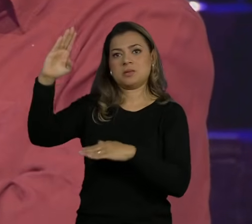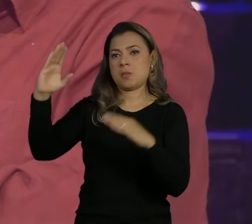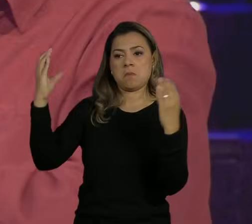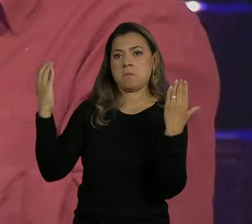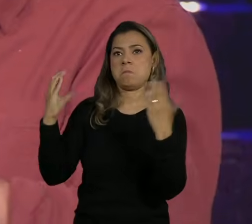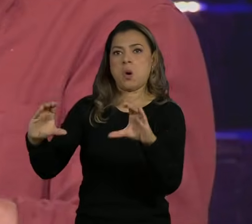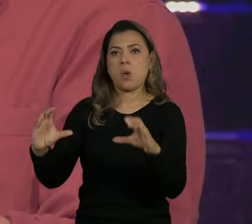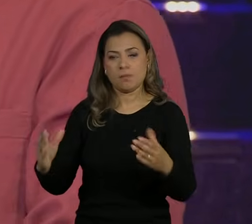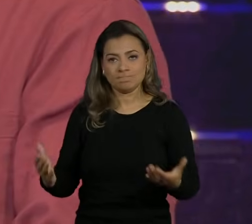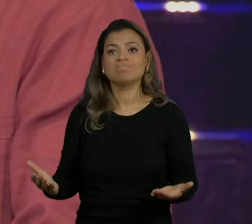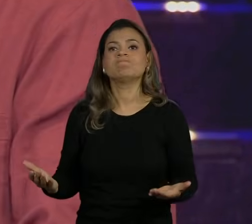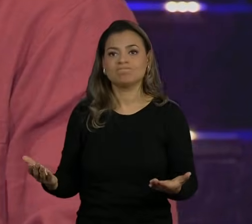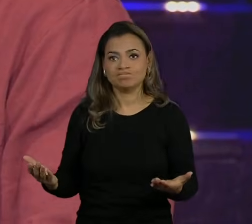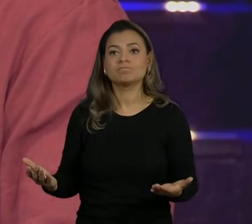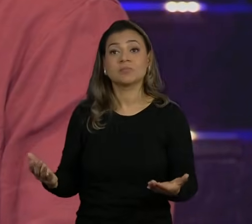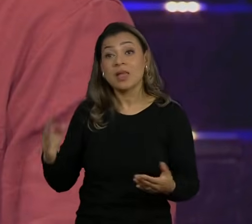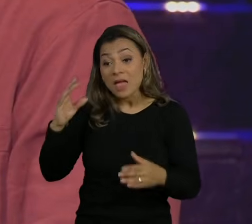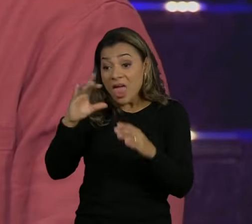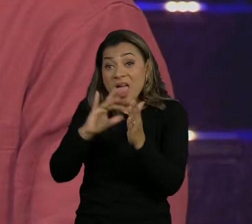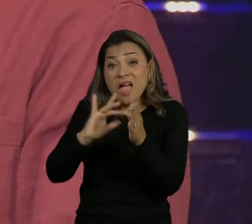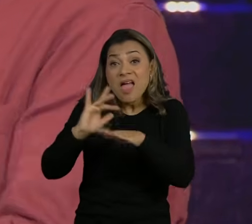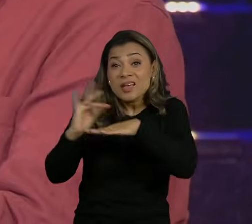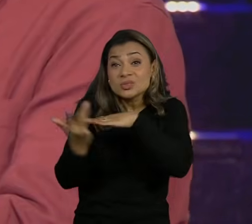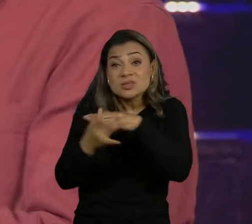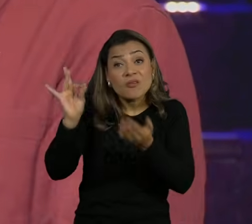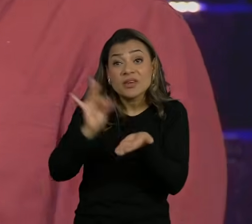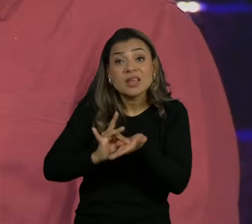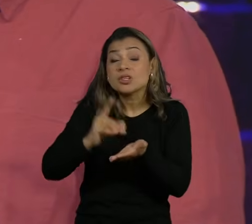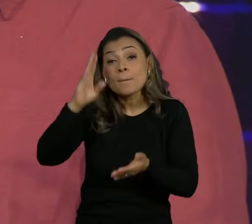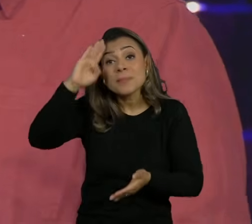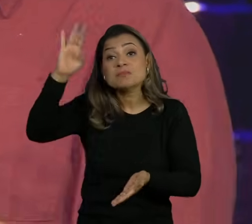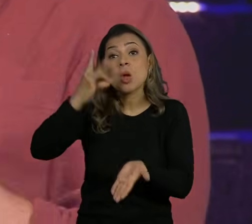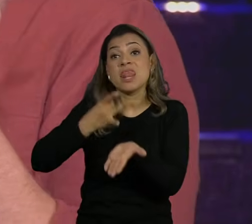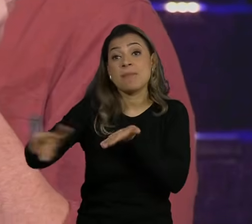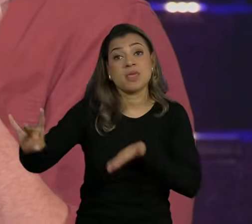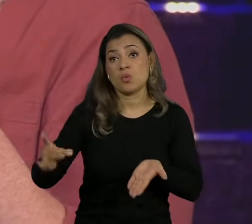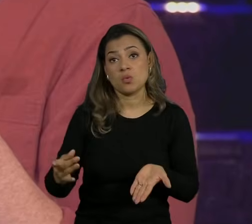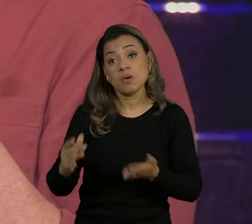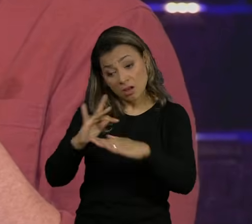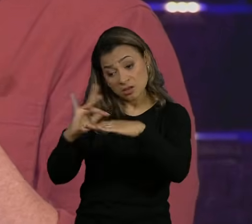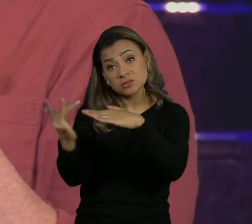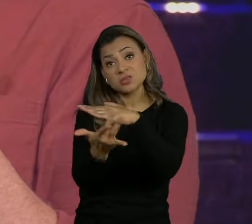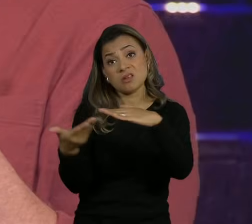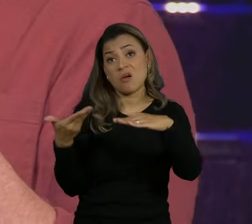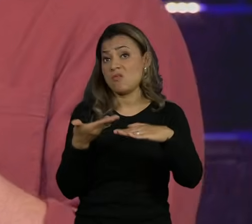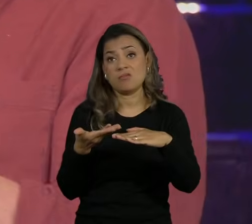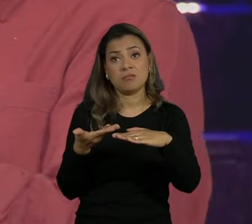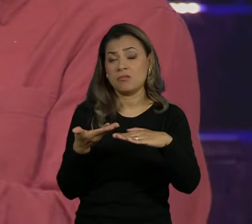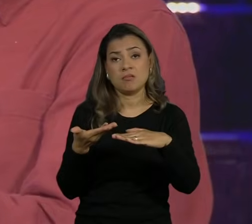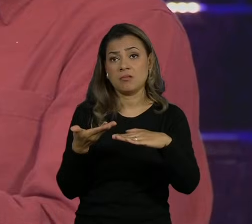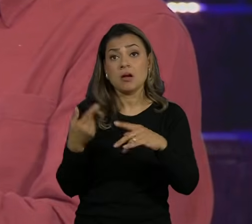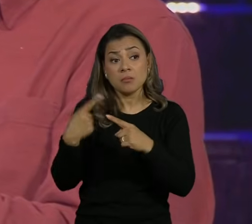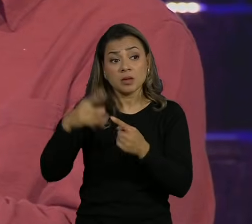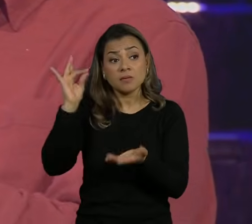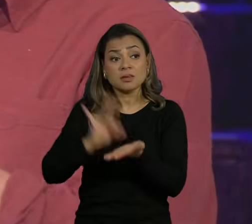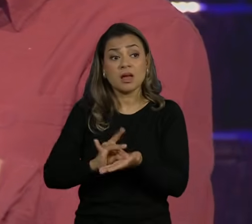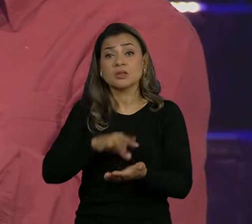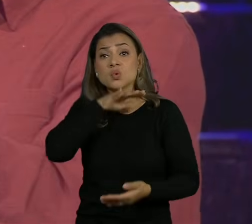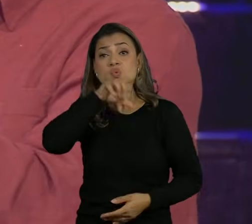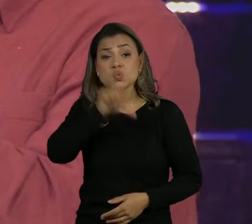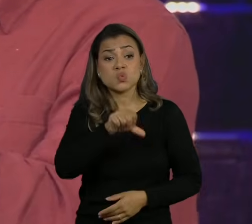enfim, é o nosso maior inimigo hoje. Né? Por quê? Porque numa televisão, né, as pessoas